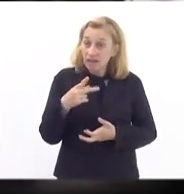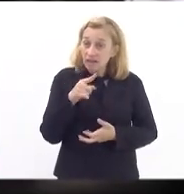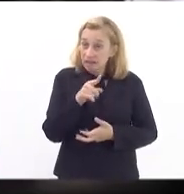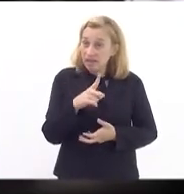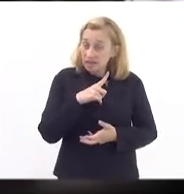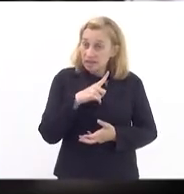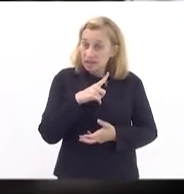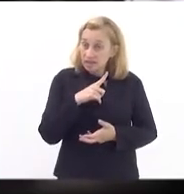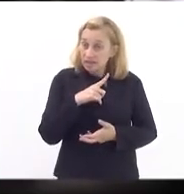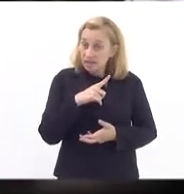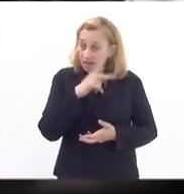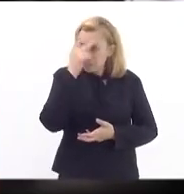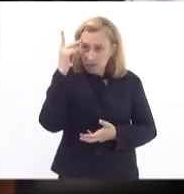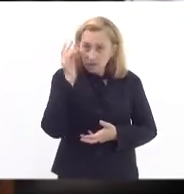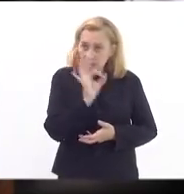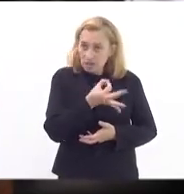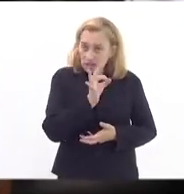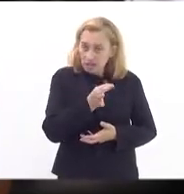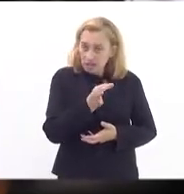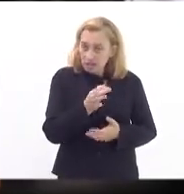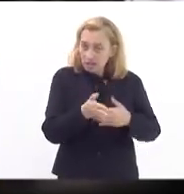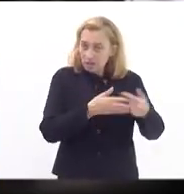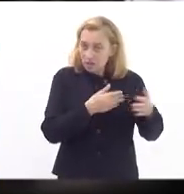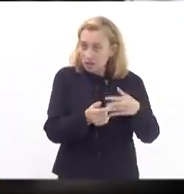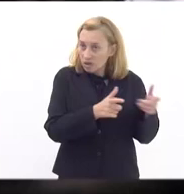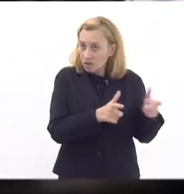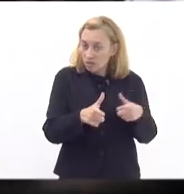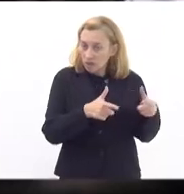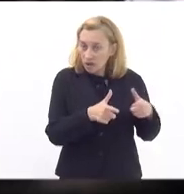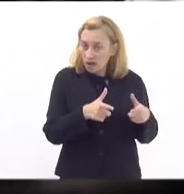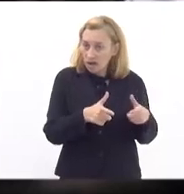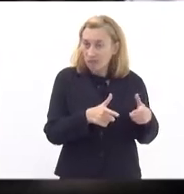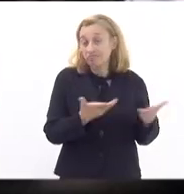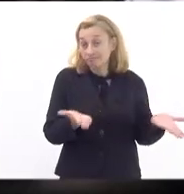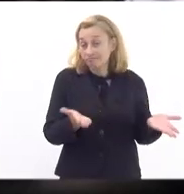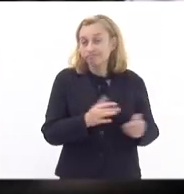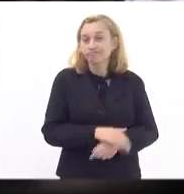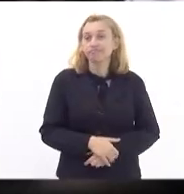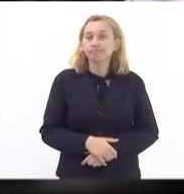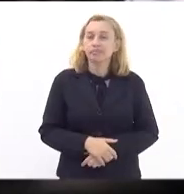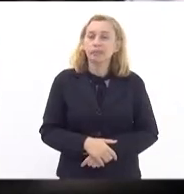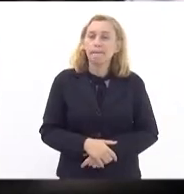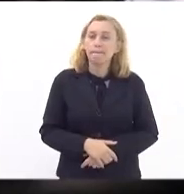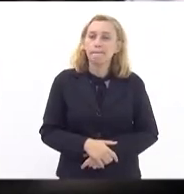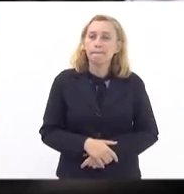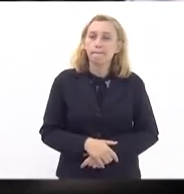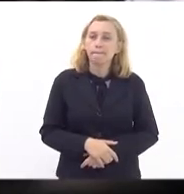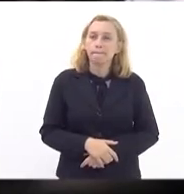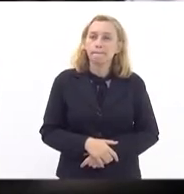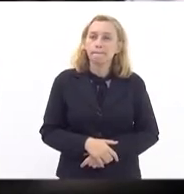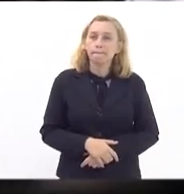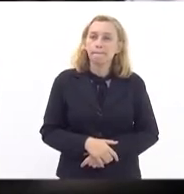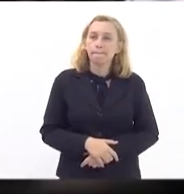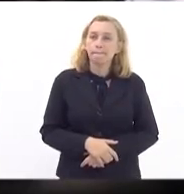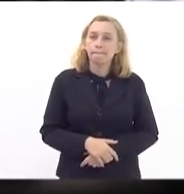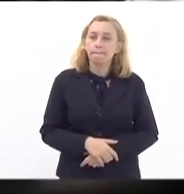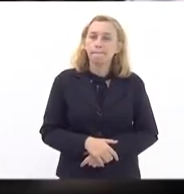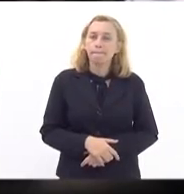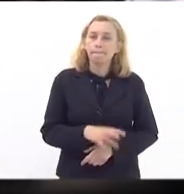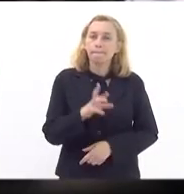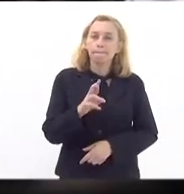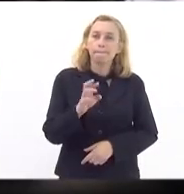ele tem um fornecedor de algum local entendeu então acho que a questão dos